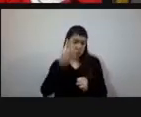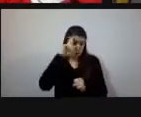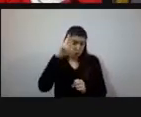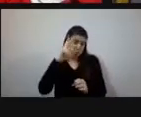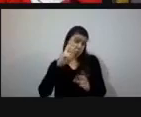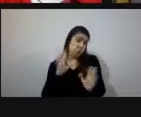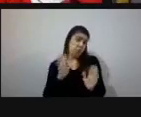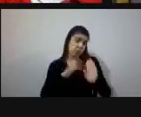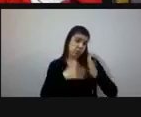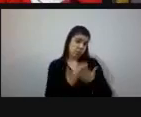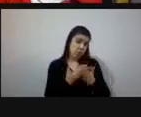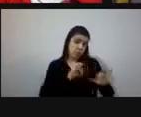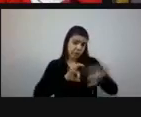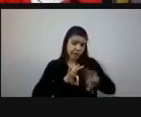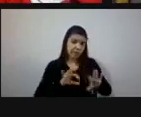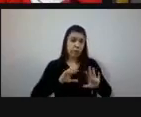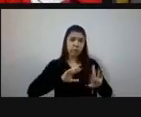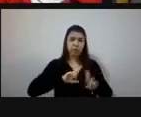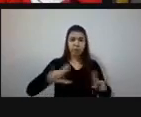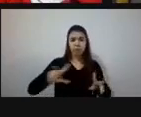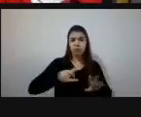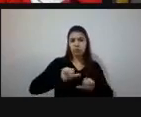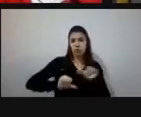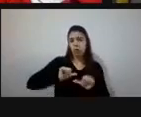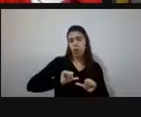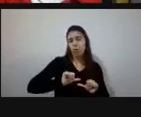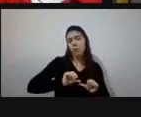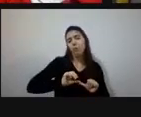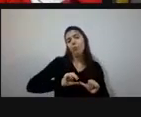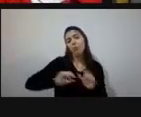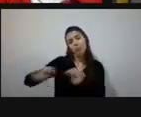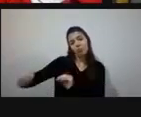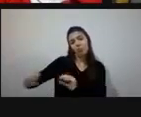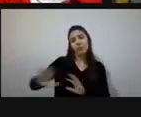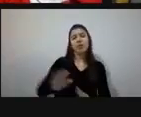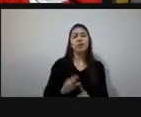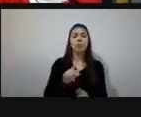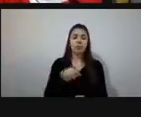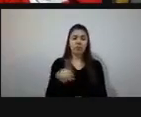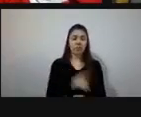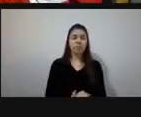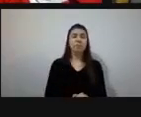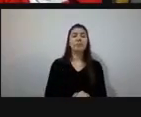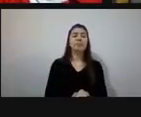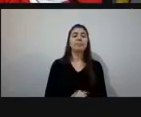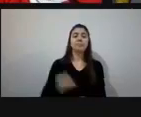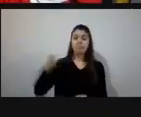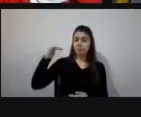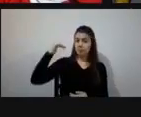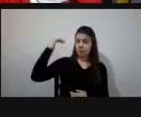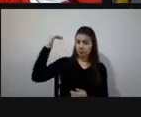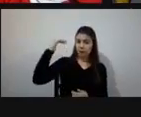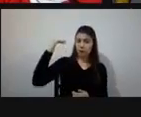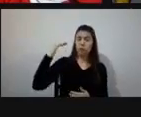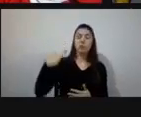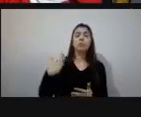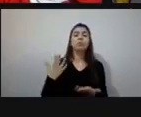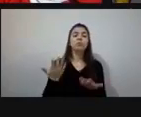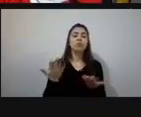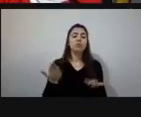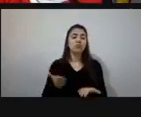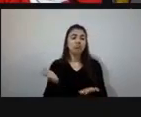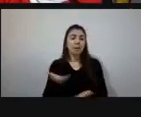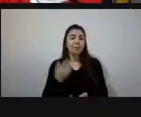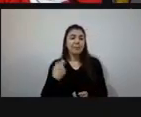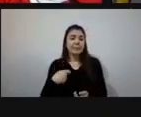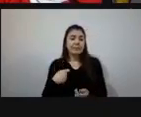mundo adulto, nós temos que nos preparar para os infortúnios, para as dificuldades, né? Falando mais fácil aqui, para os problemas. Nós